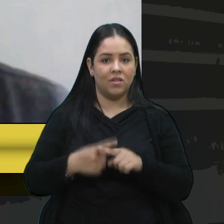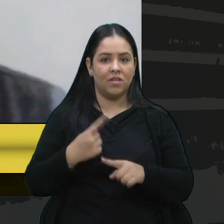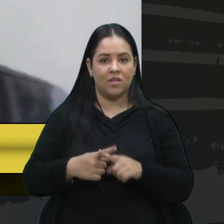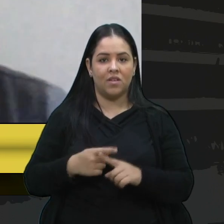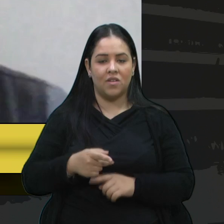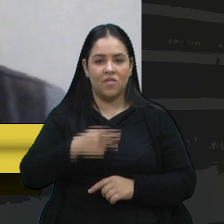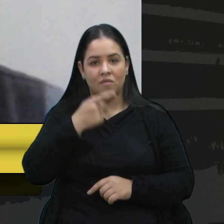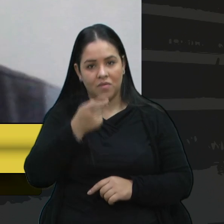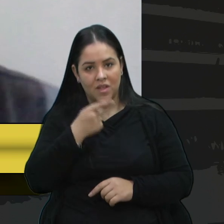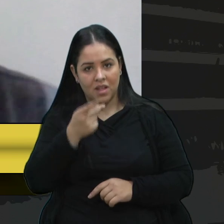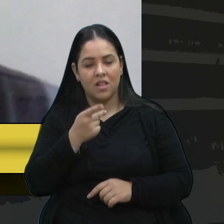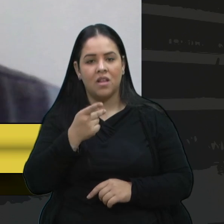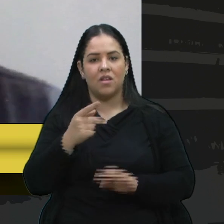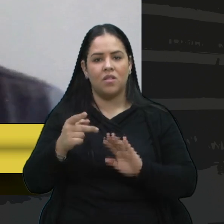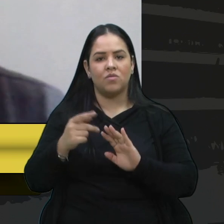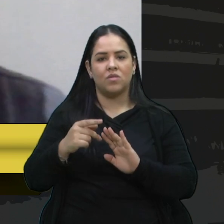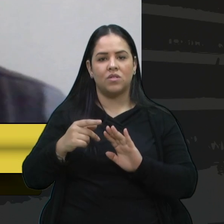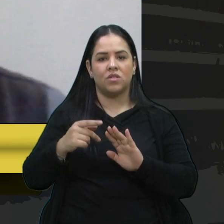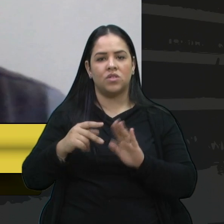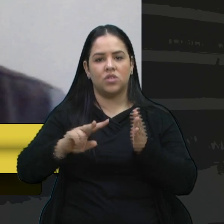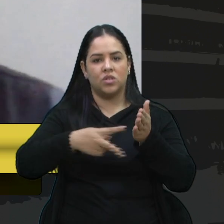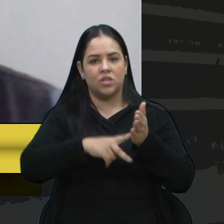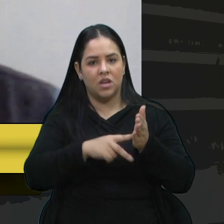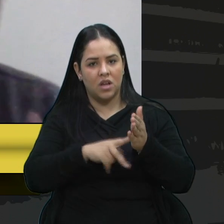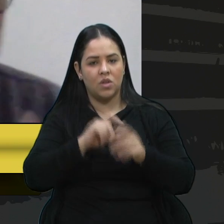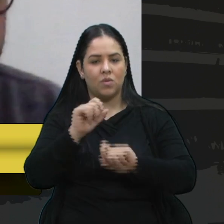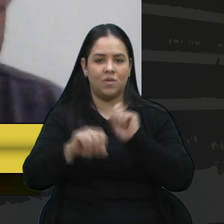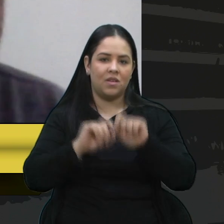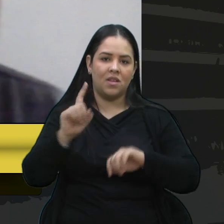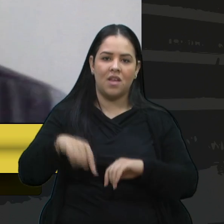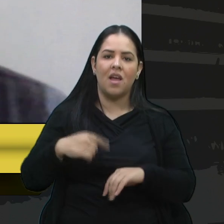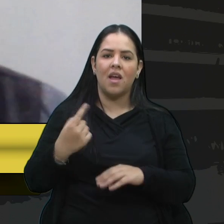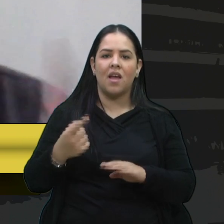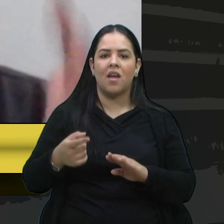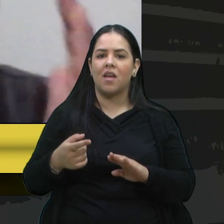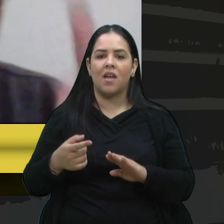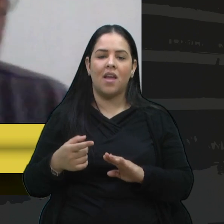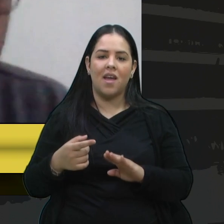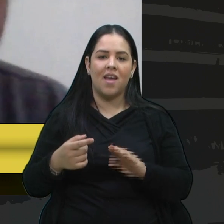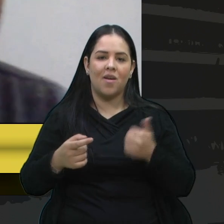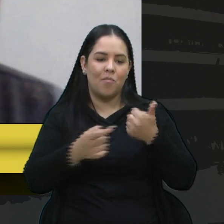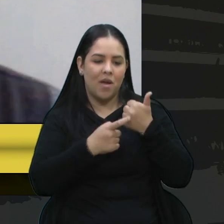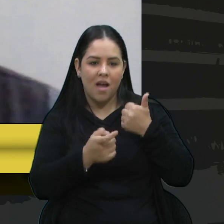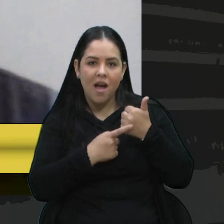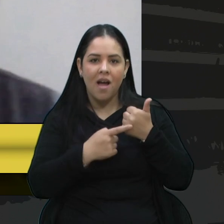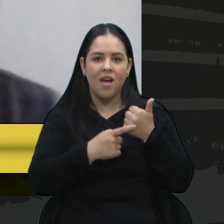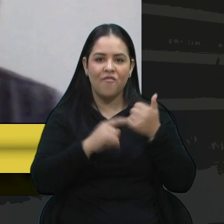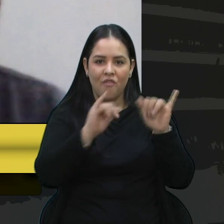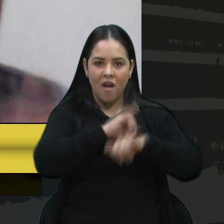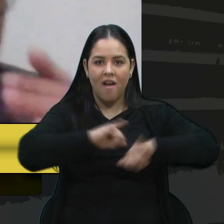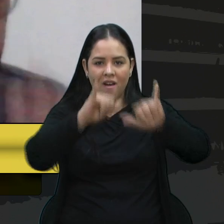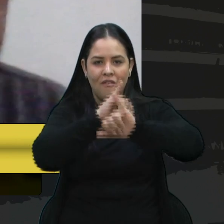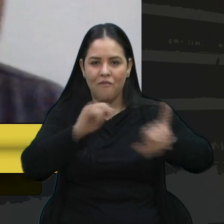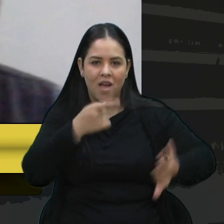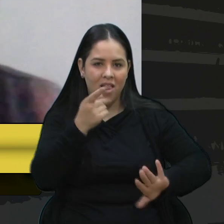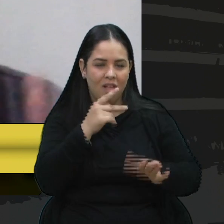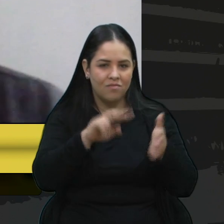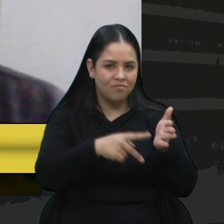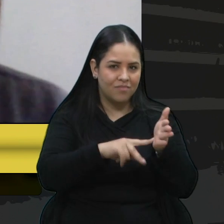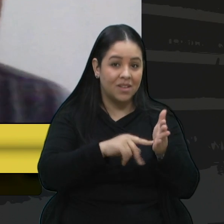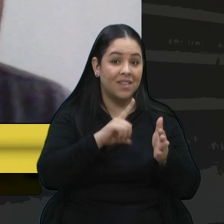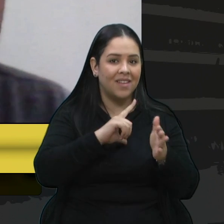os sindicatos, porque é isso que fica evidenciado, ou seja, isso dá like, né? Isso dá compartilhamento, e há